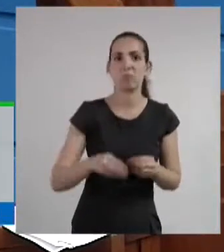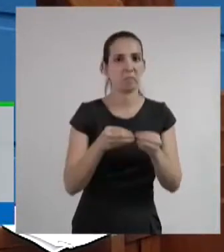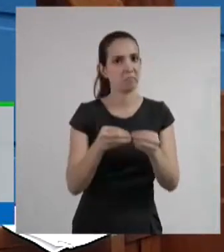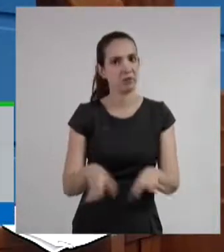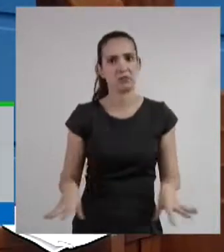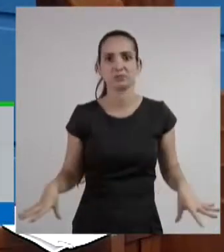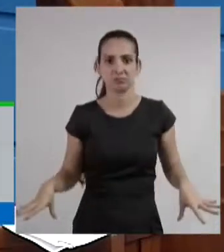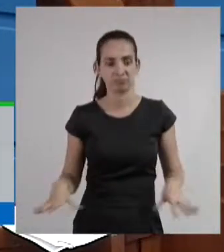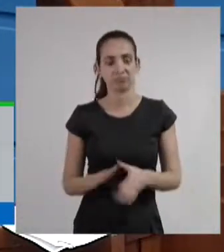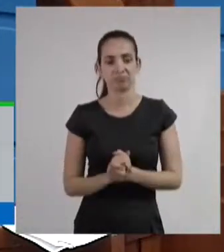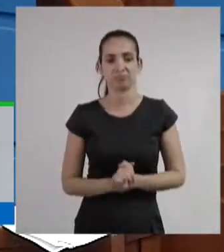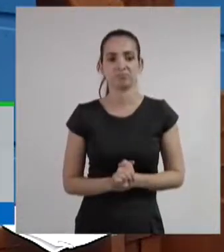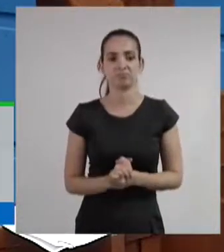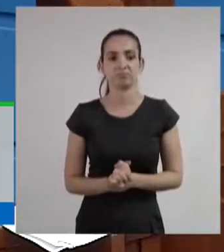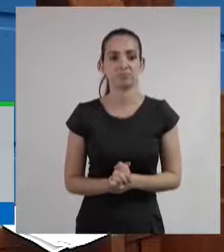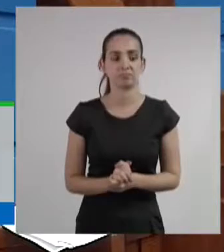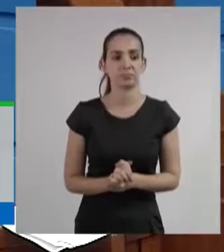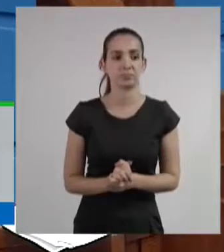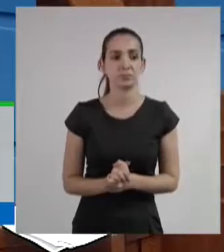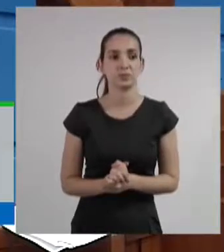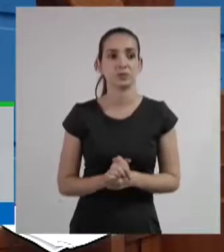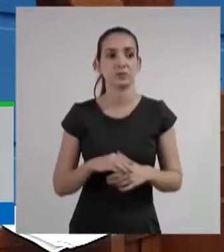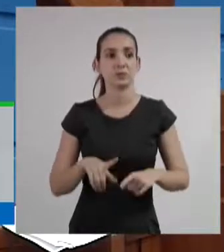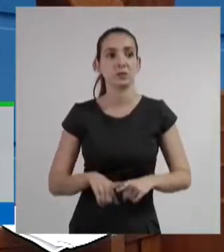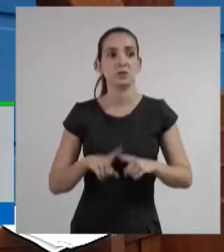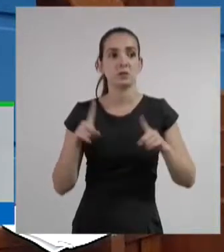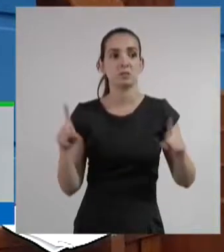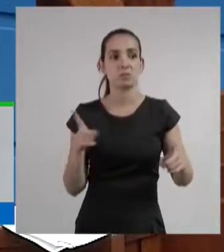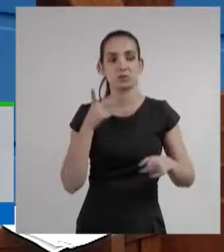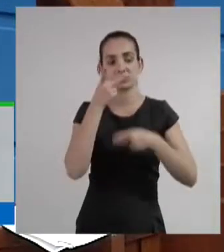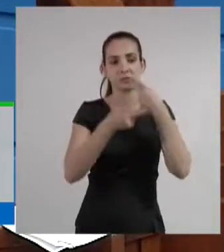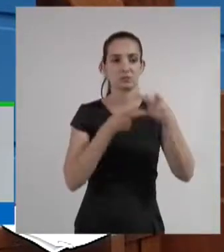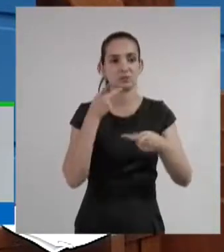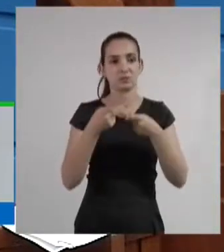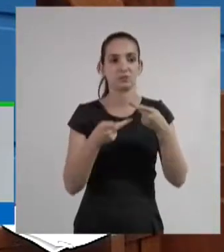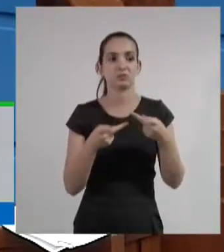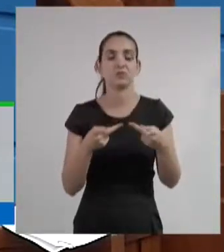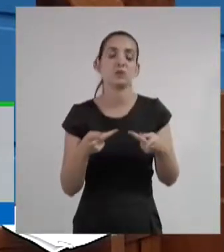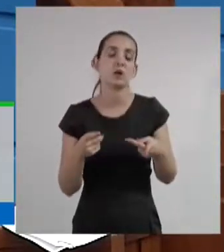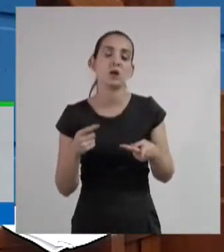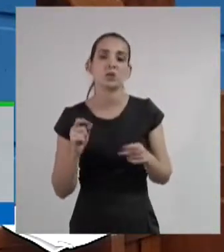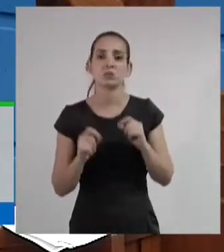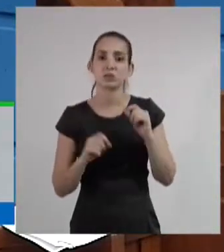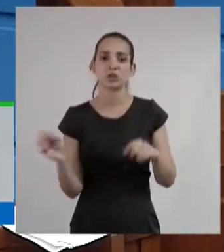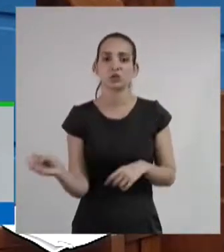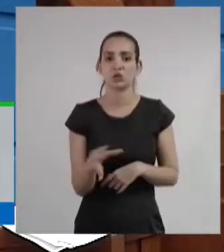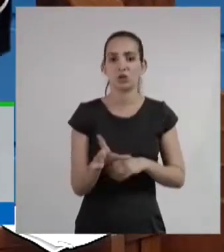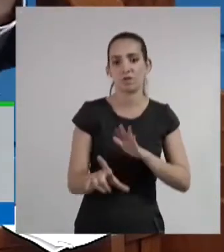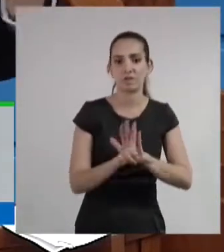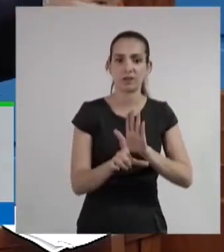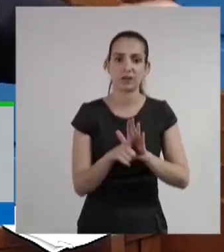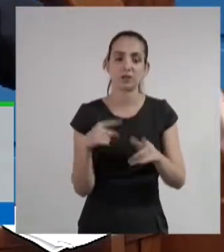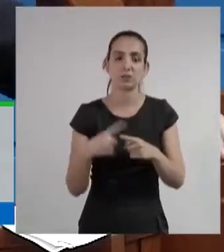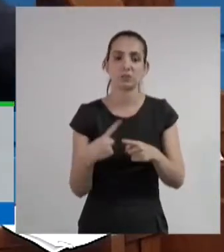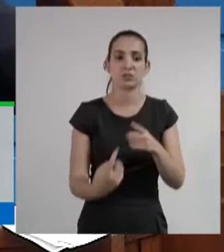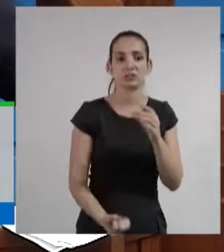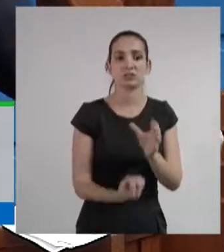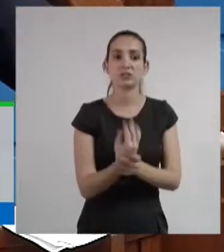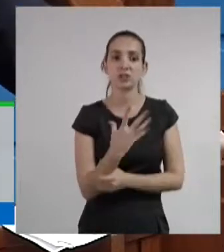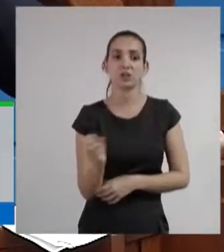dos trabalhadores, né? Mas falaram que iam modernizar a legislação para gerar mais